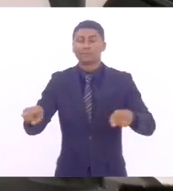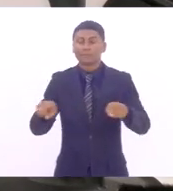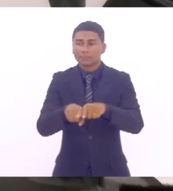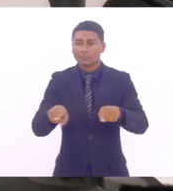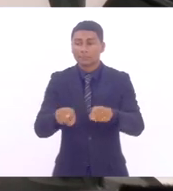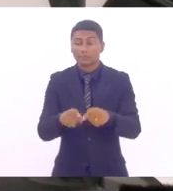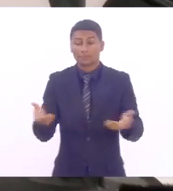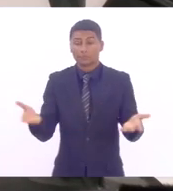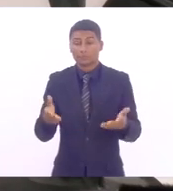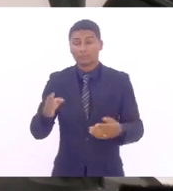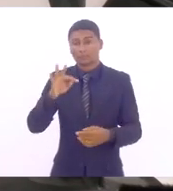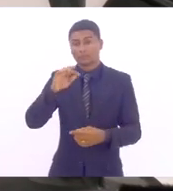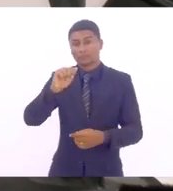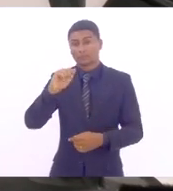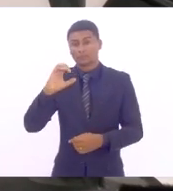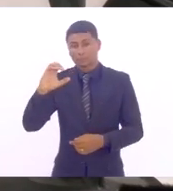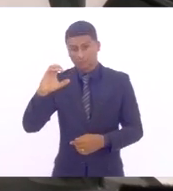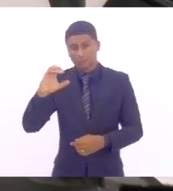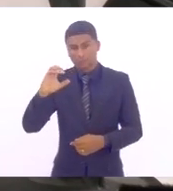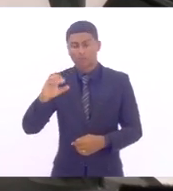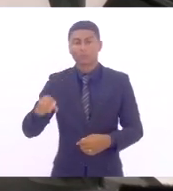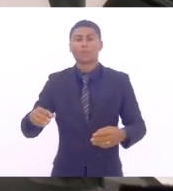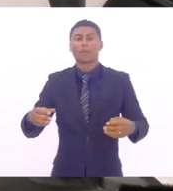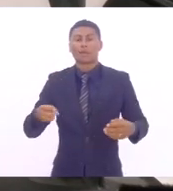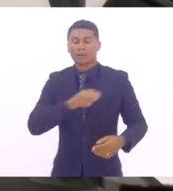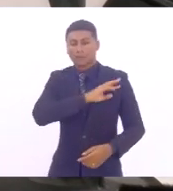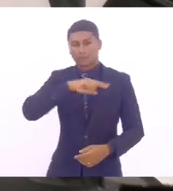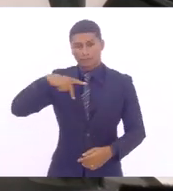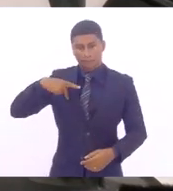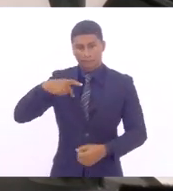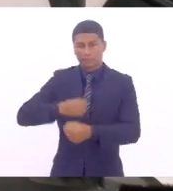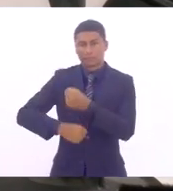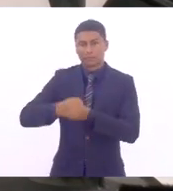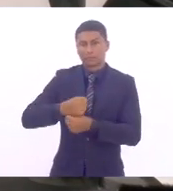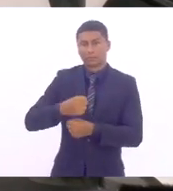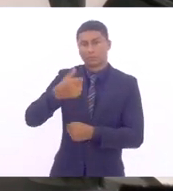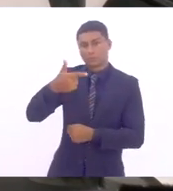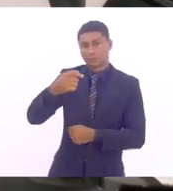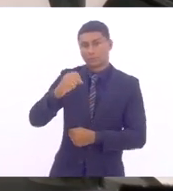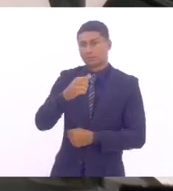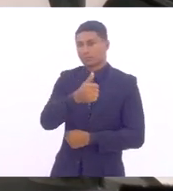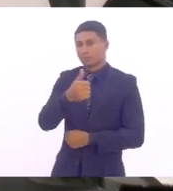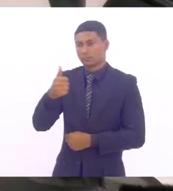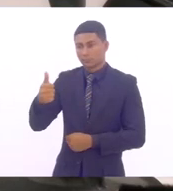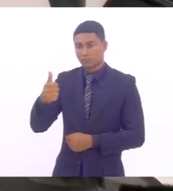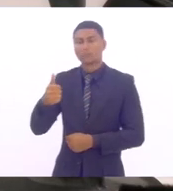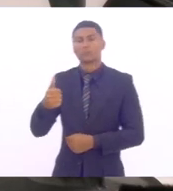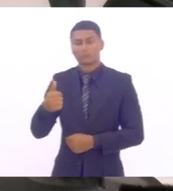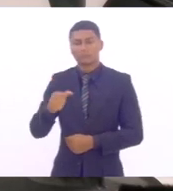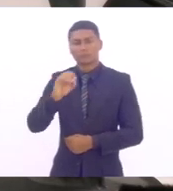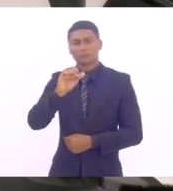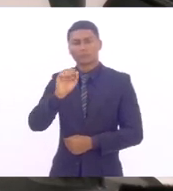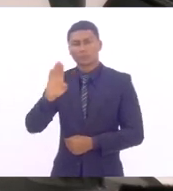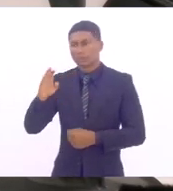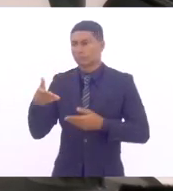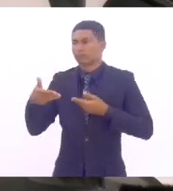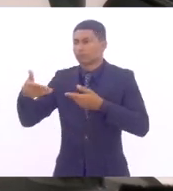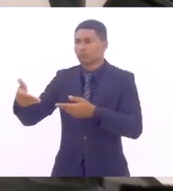TAC do Ministério Público de 2011, que a OAB não foi chamada a participar de um TAC importante